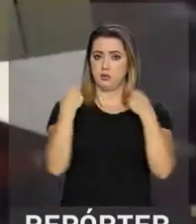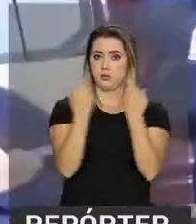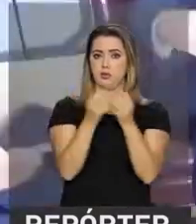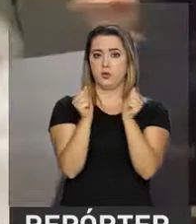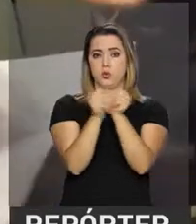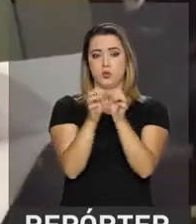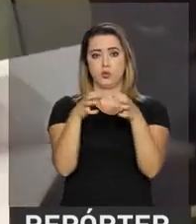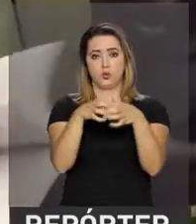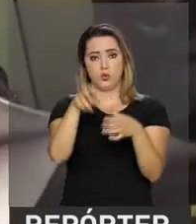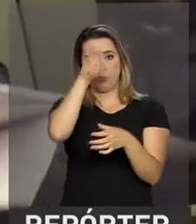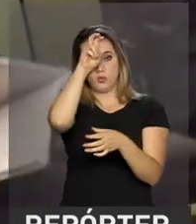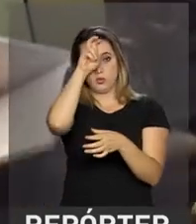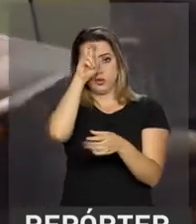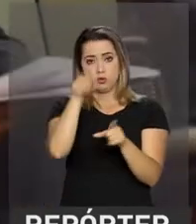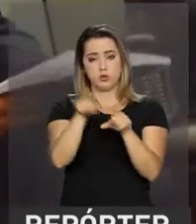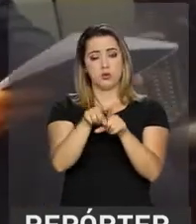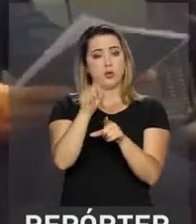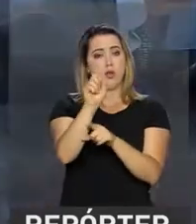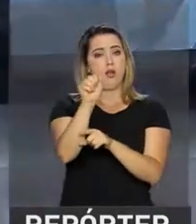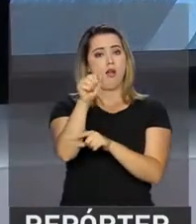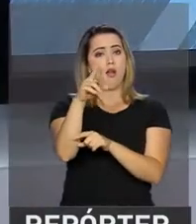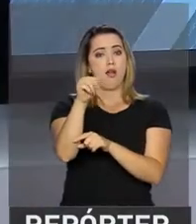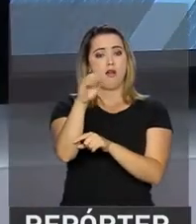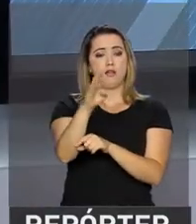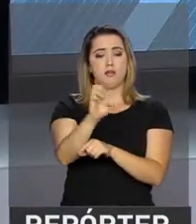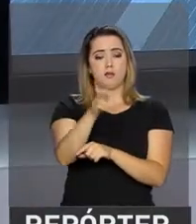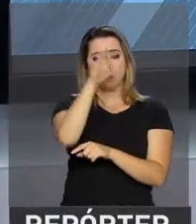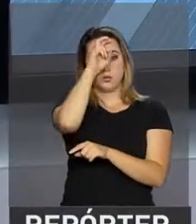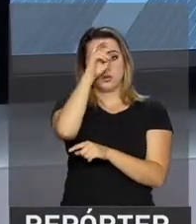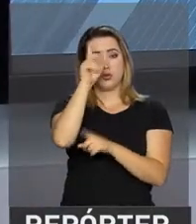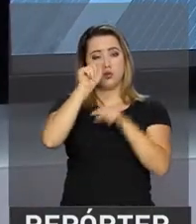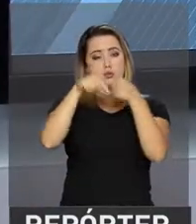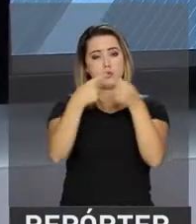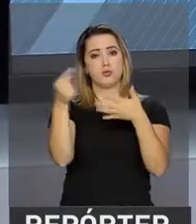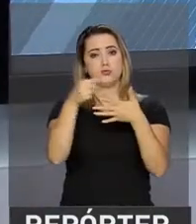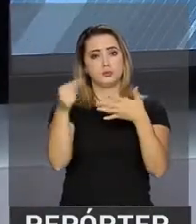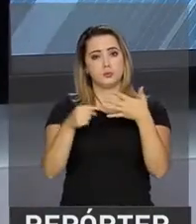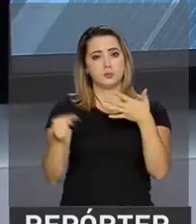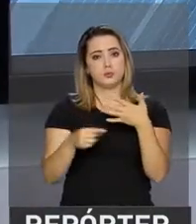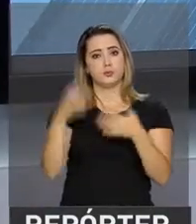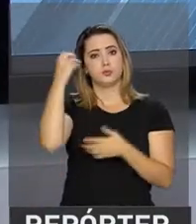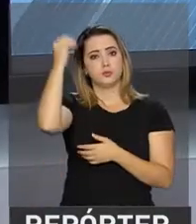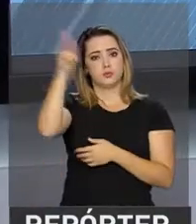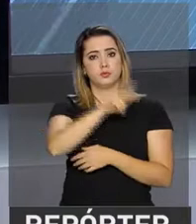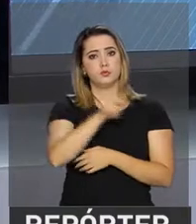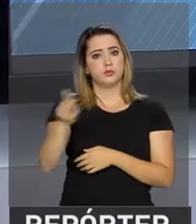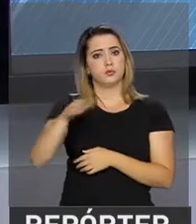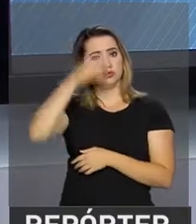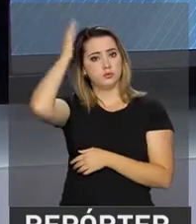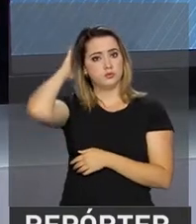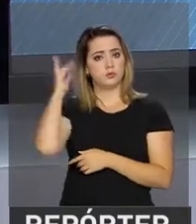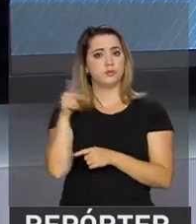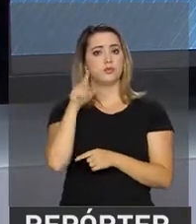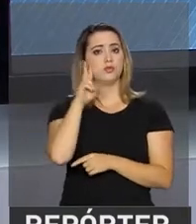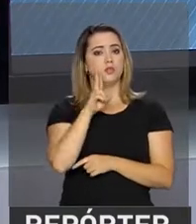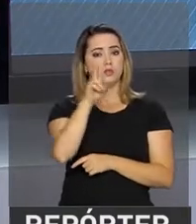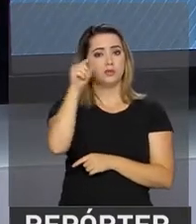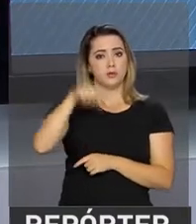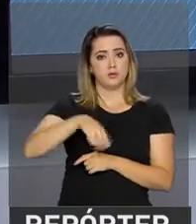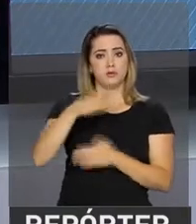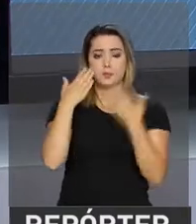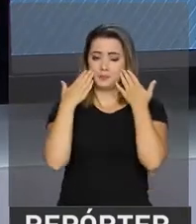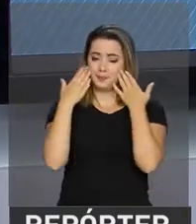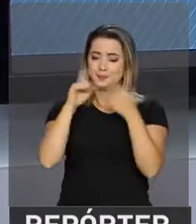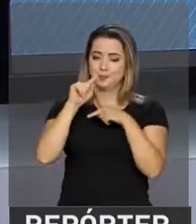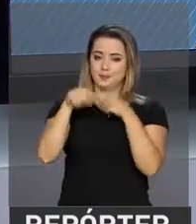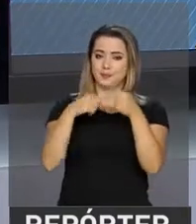da República Árabe do Egito. Outros detalhes sobre a viagem do presidente Michel Temer a Nova York, você